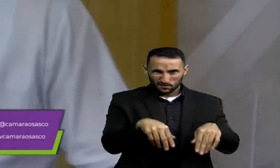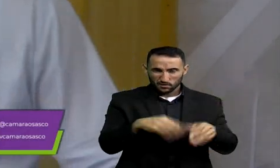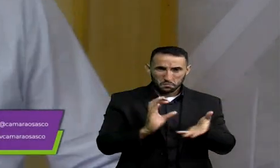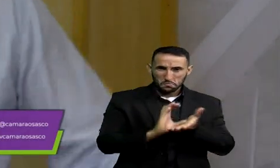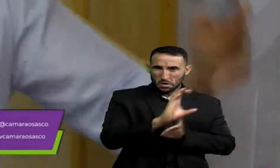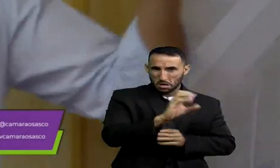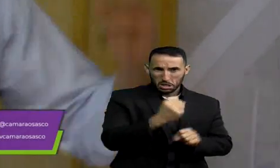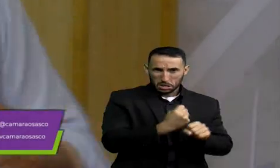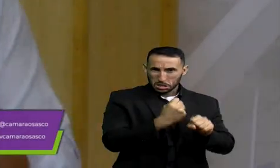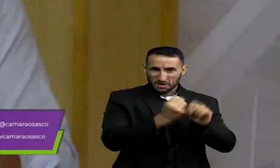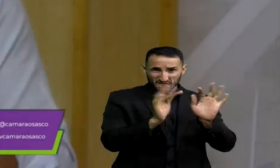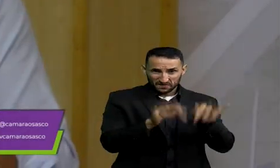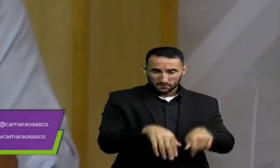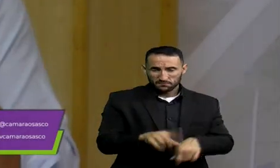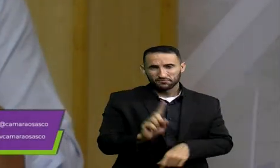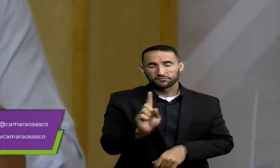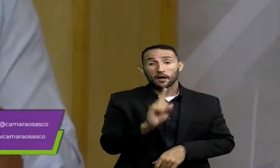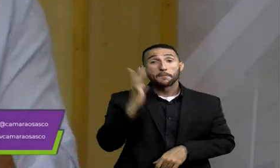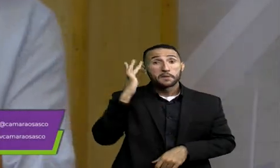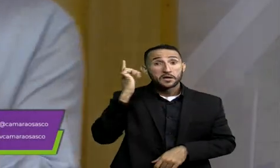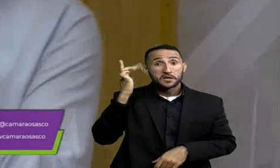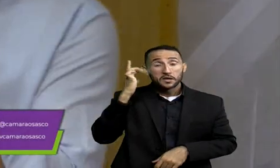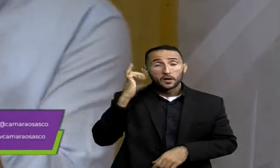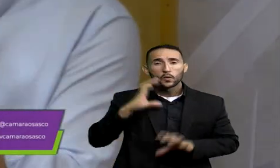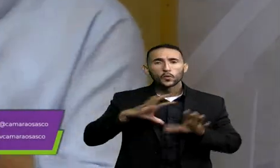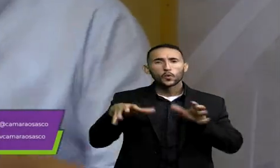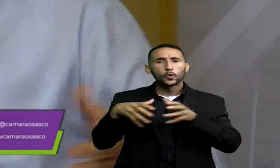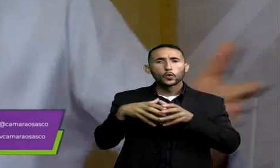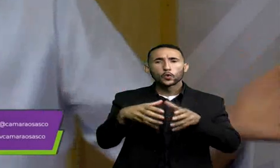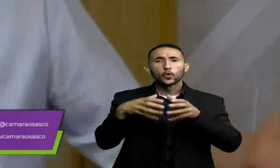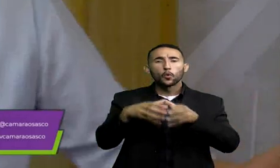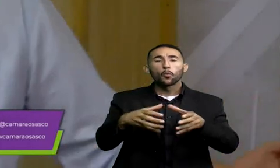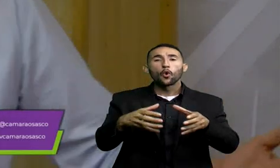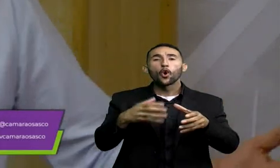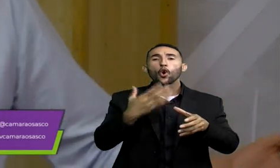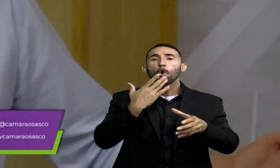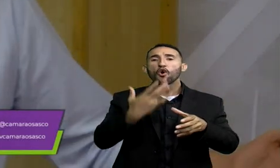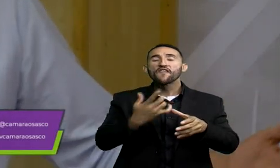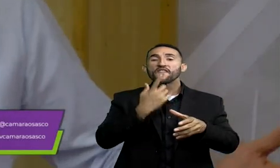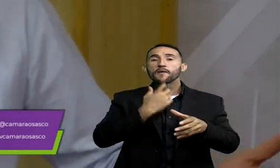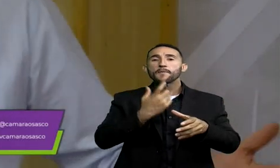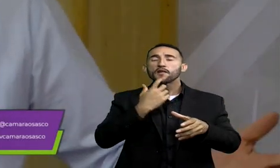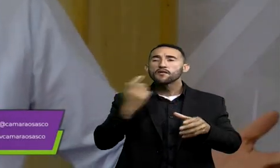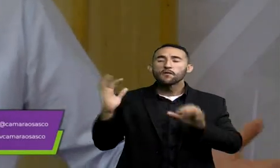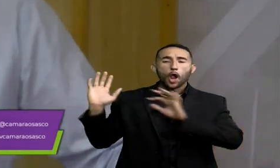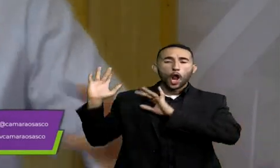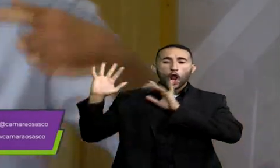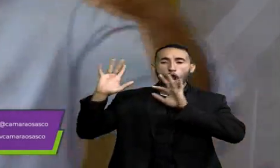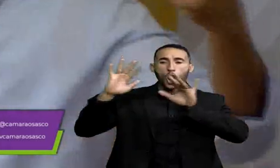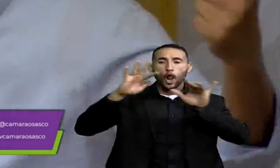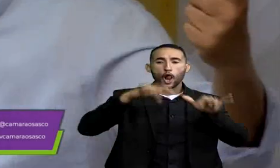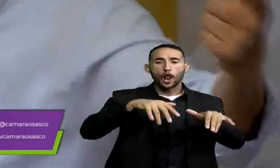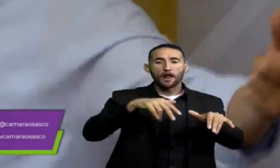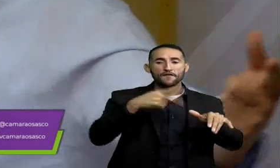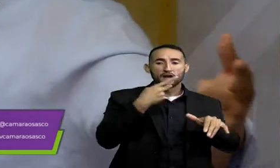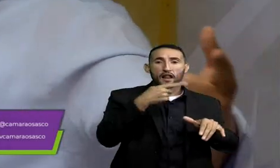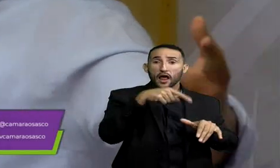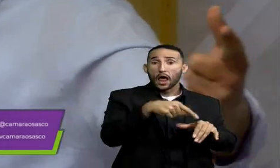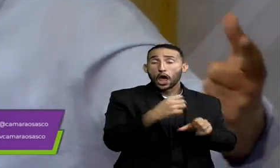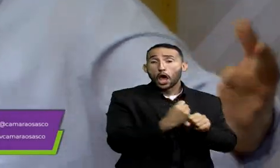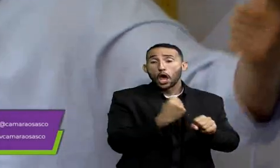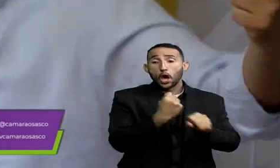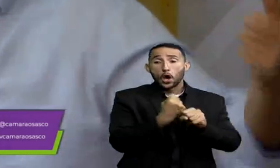presidente e amanhã Esse bando de vermelhos devem aparecer por aí pela cidade para dizer que é uma grande